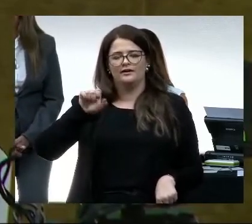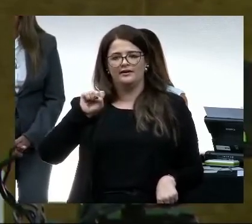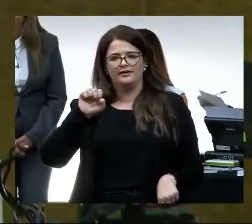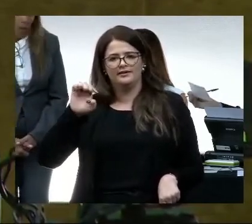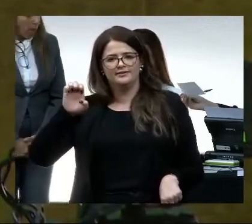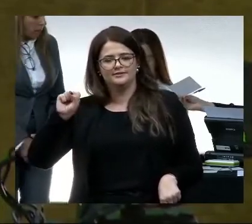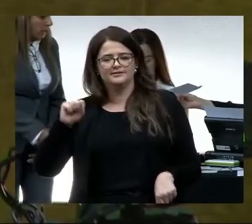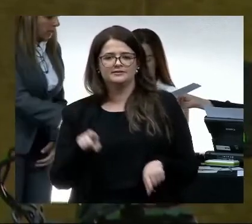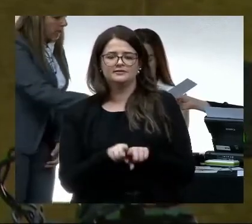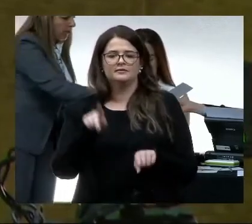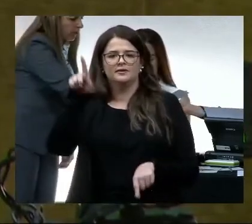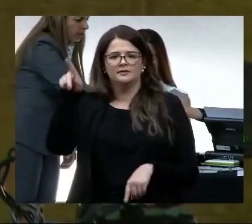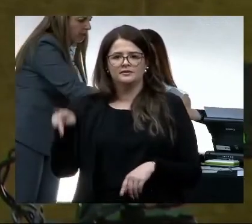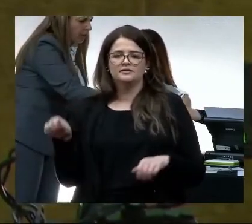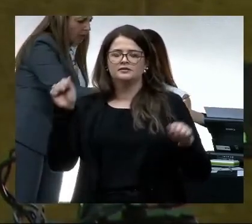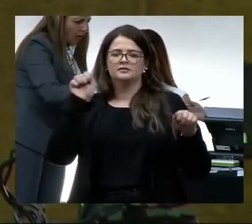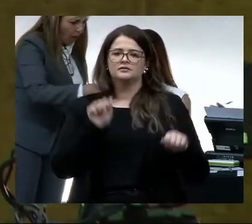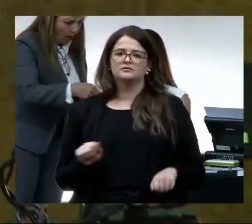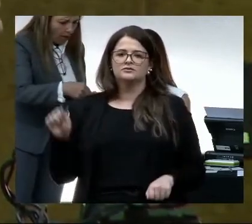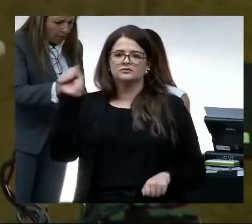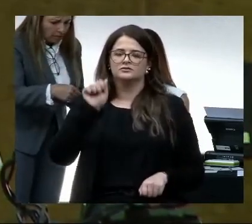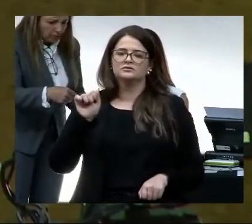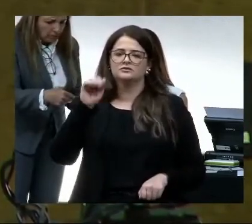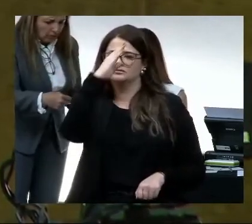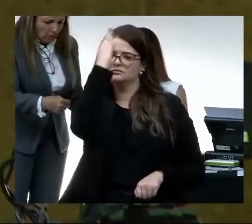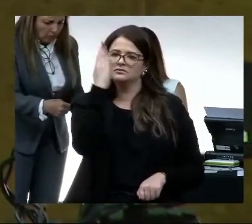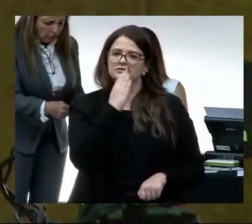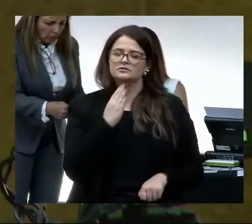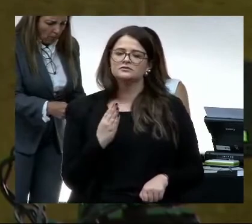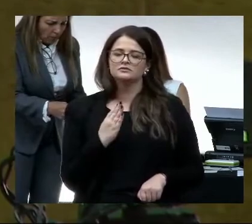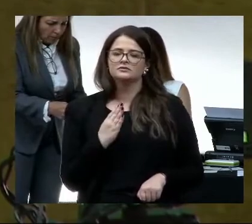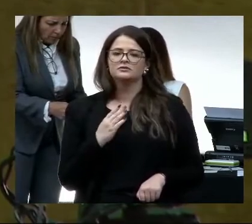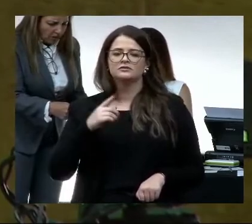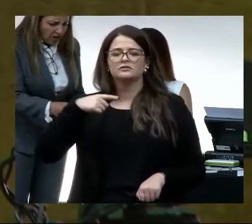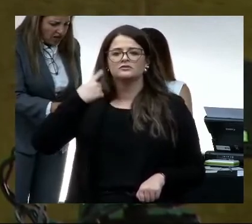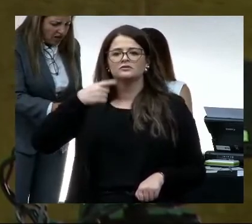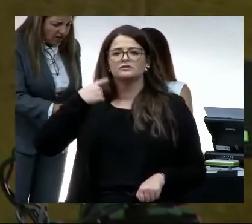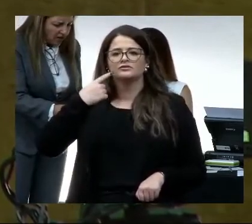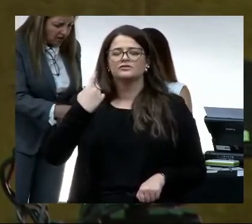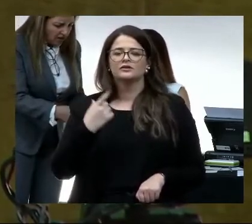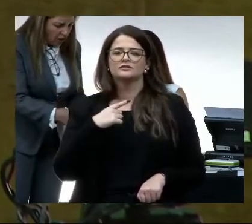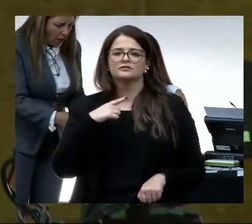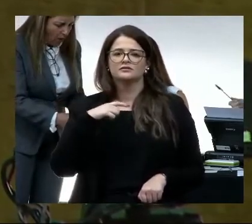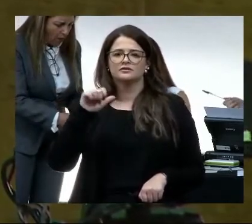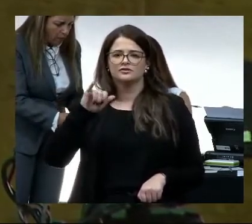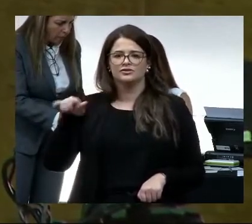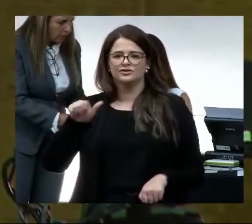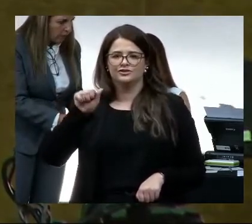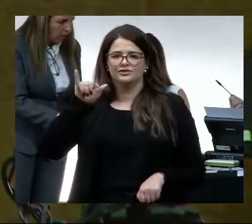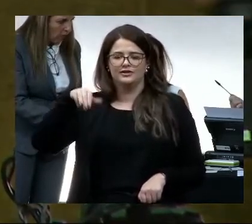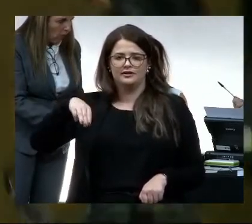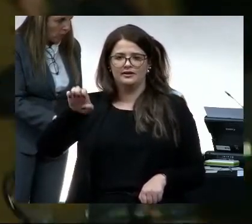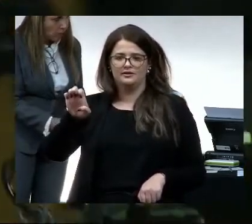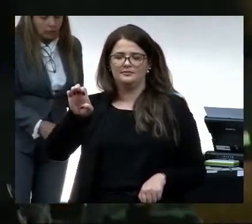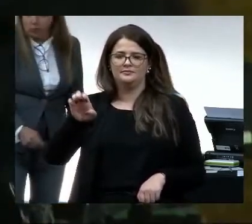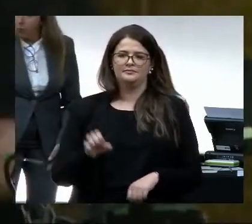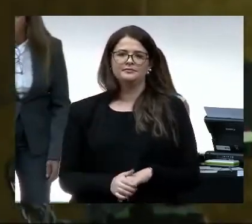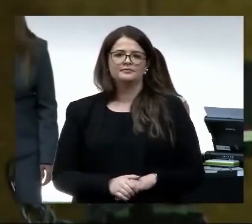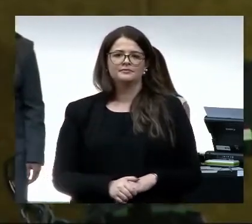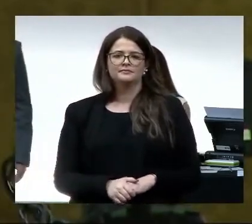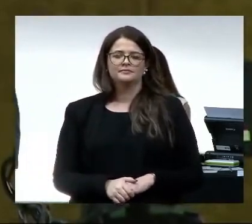também o presidente da Associação Brasileira dos Advogados Criminalistas, Dr. Shainer Asfra.